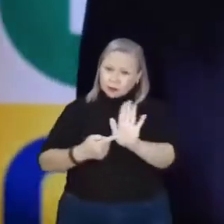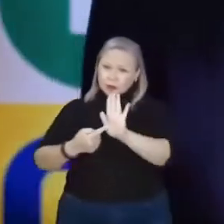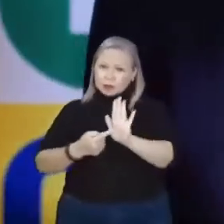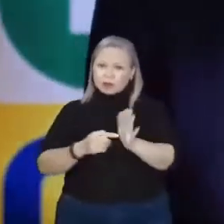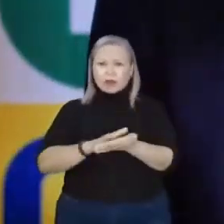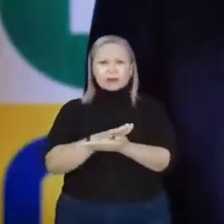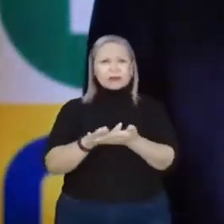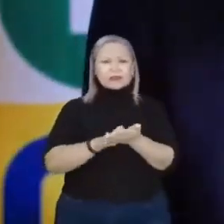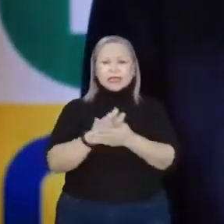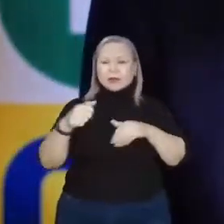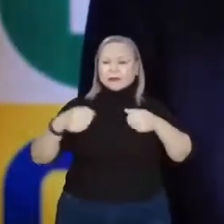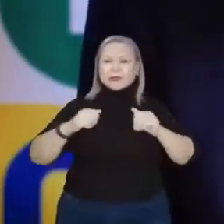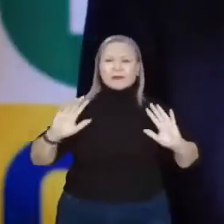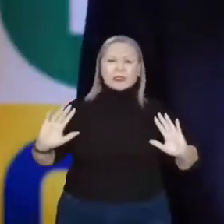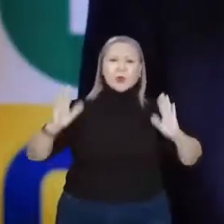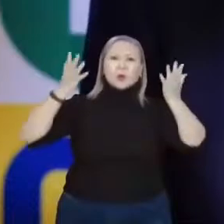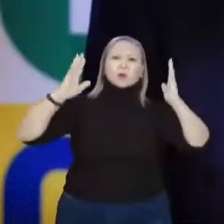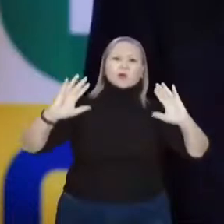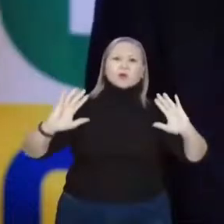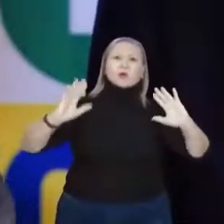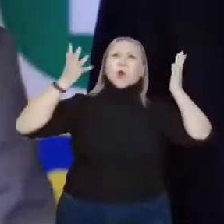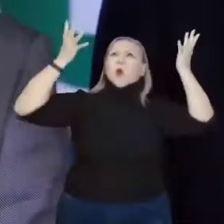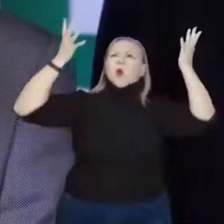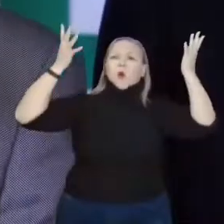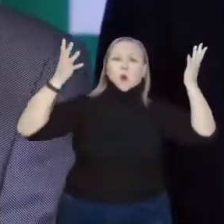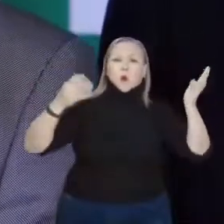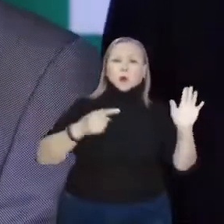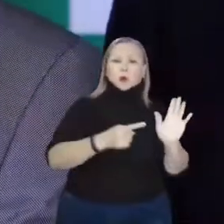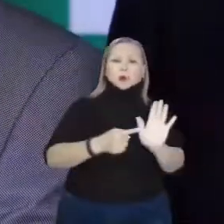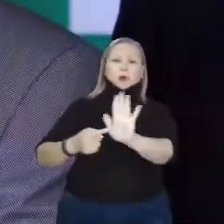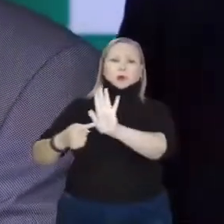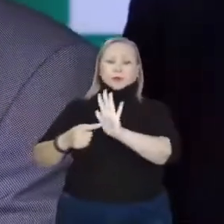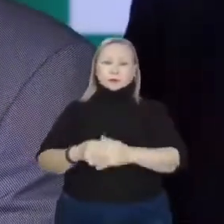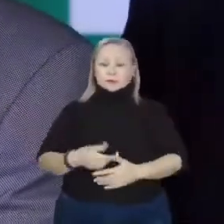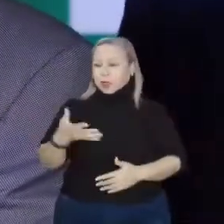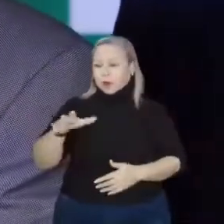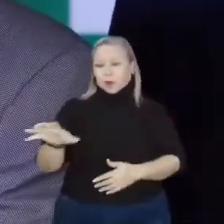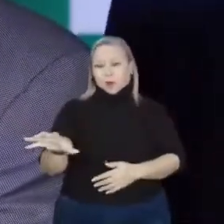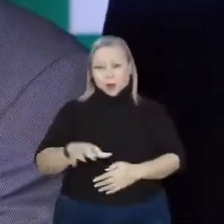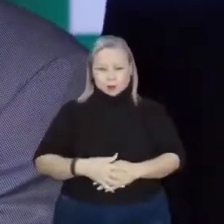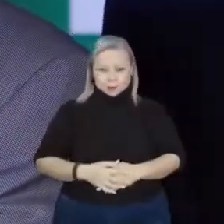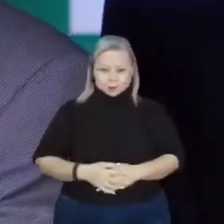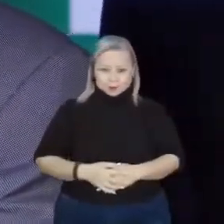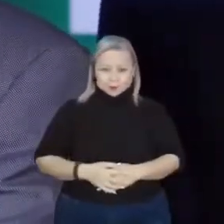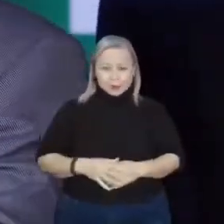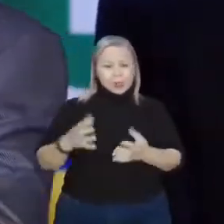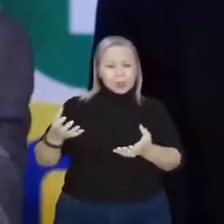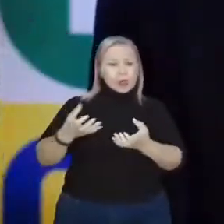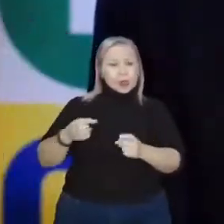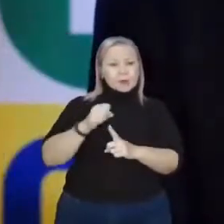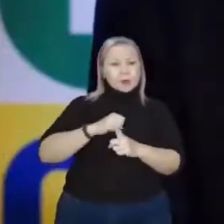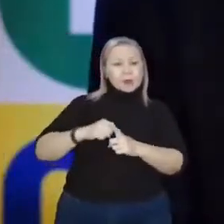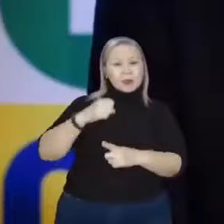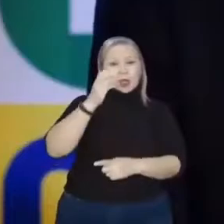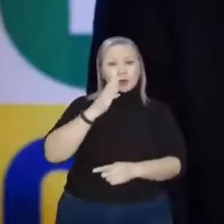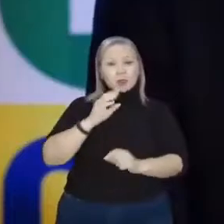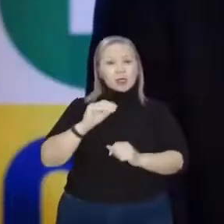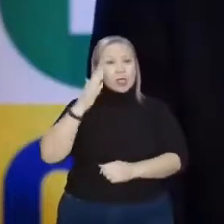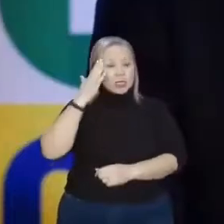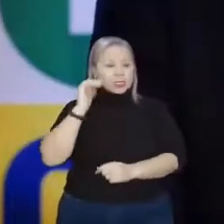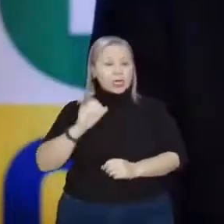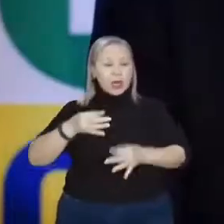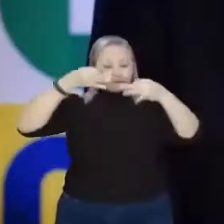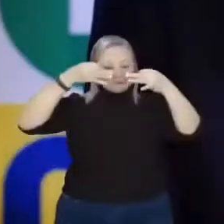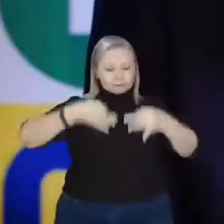um show de pirotecnia. Nós não queremos isso. O que nós queremos é que a sociedade brasileira saiba